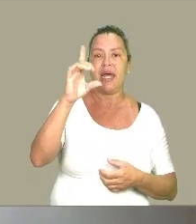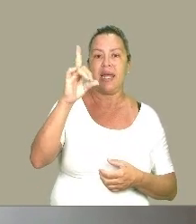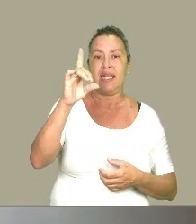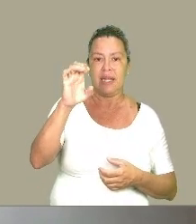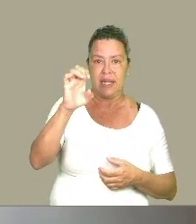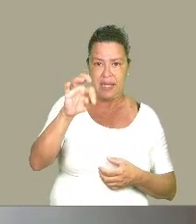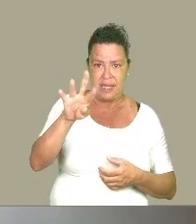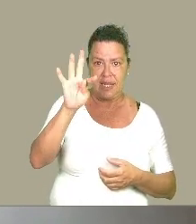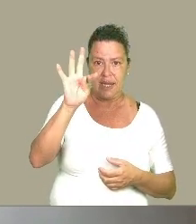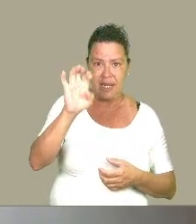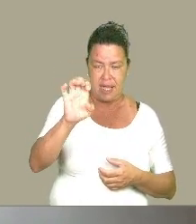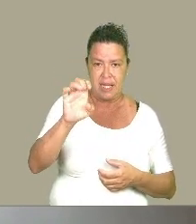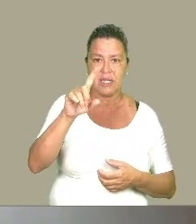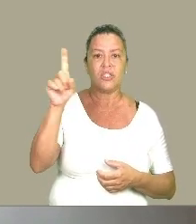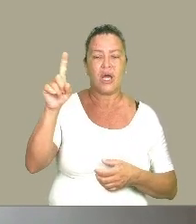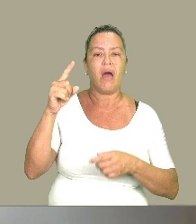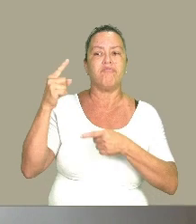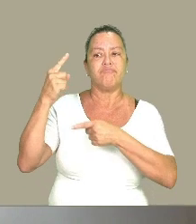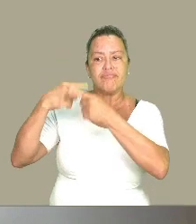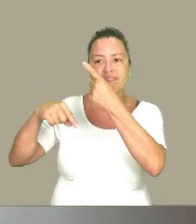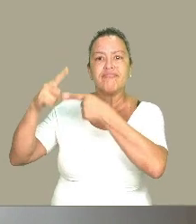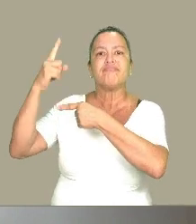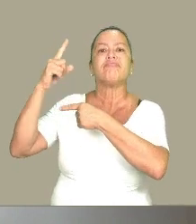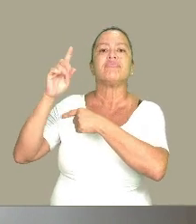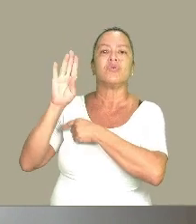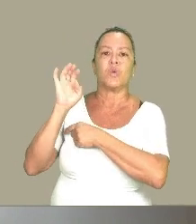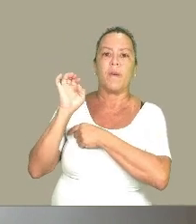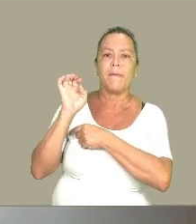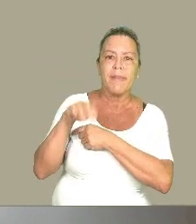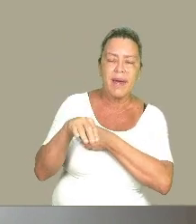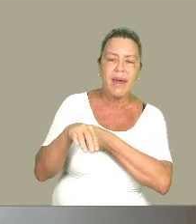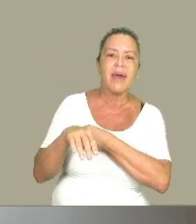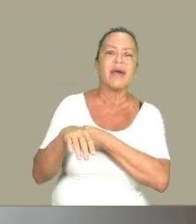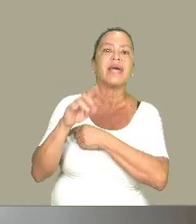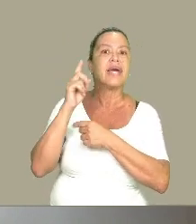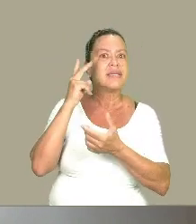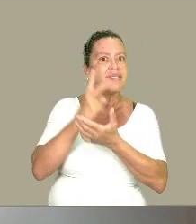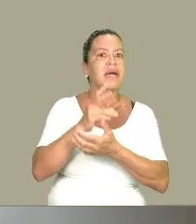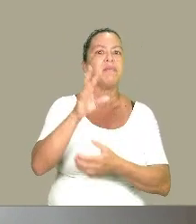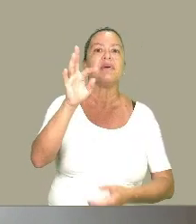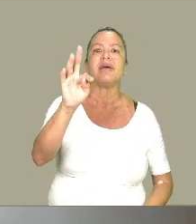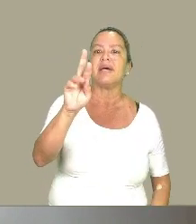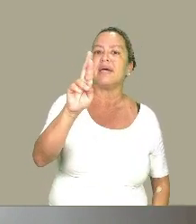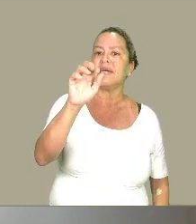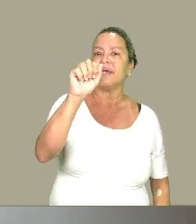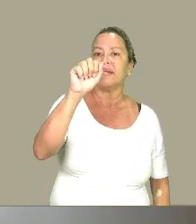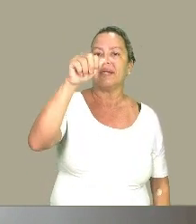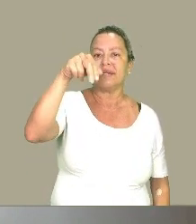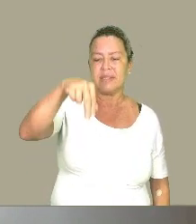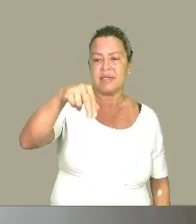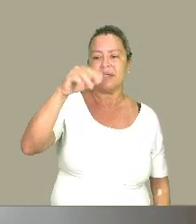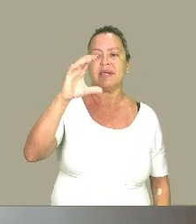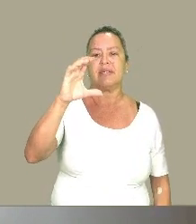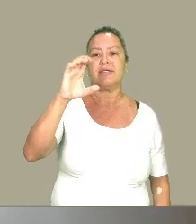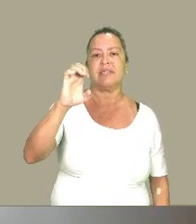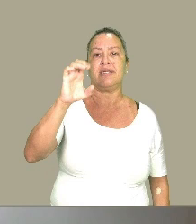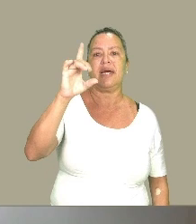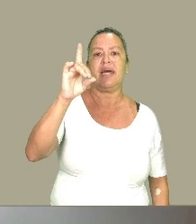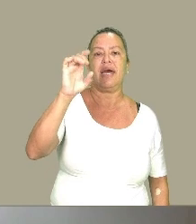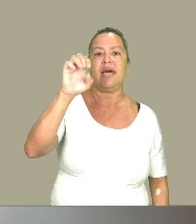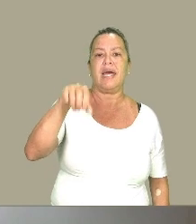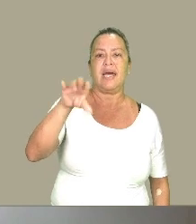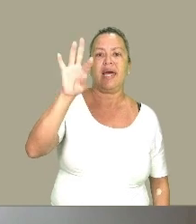iluminadas, engrandecidas no bem, né, que vão constituir aí no plano físico obras